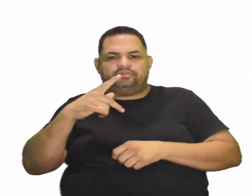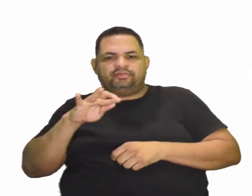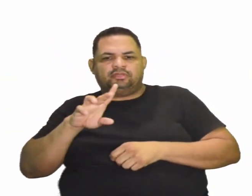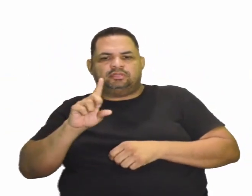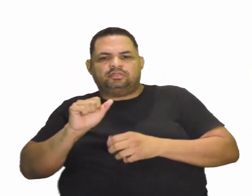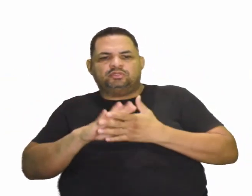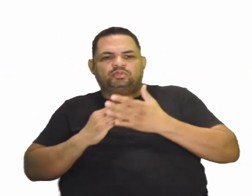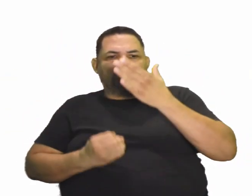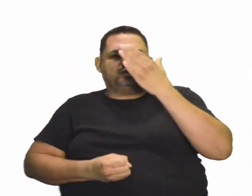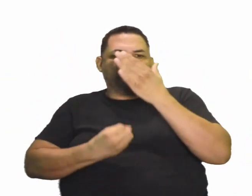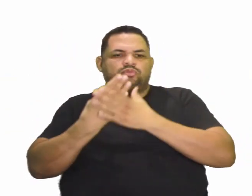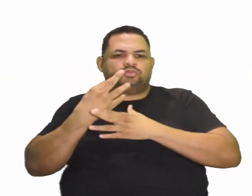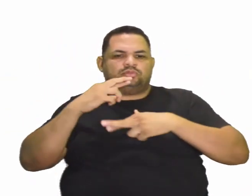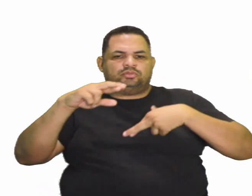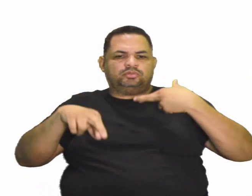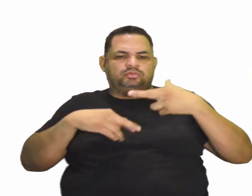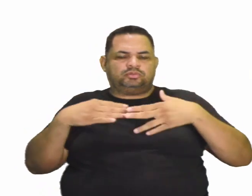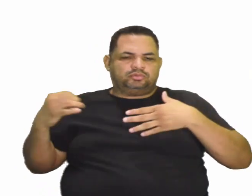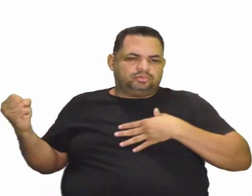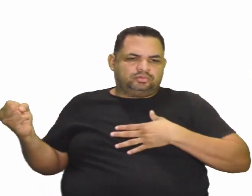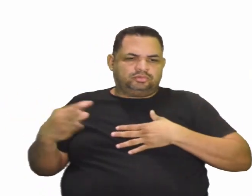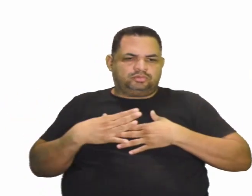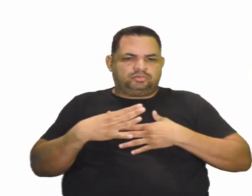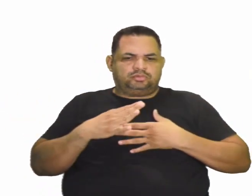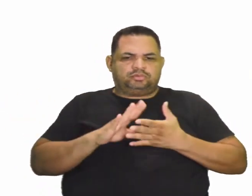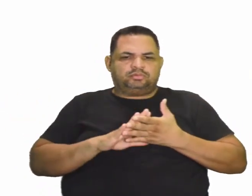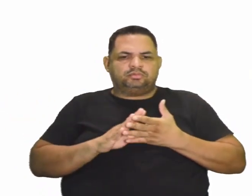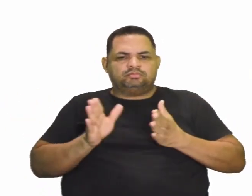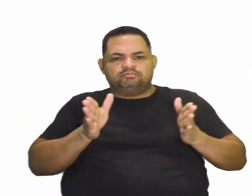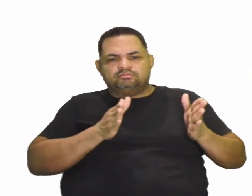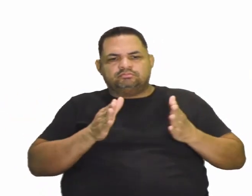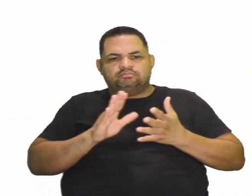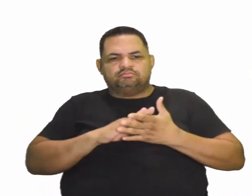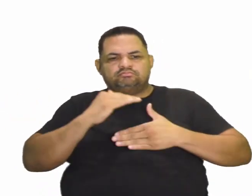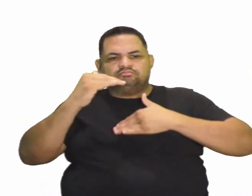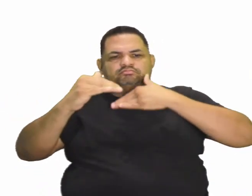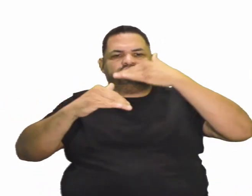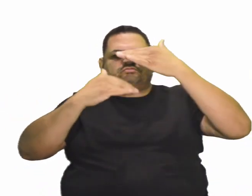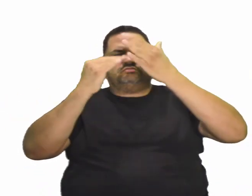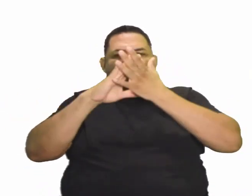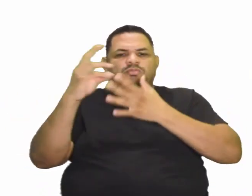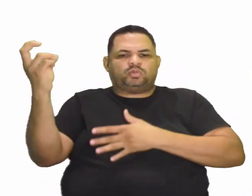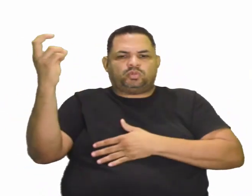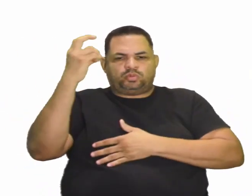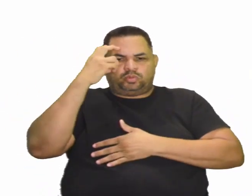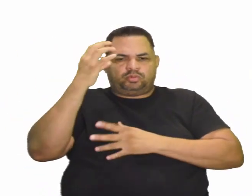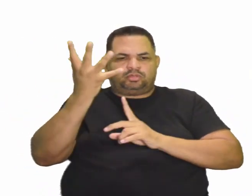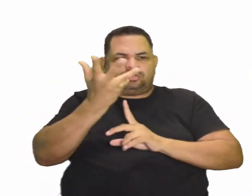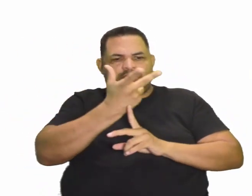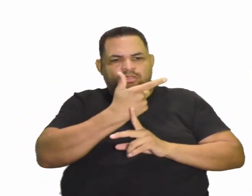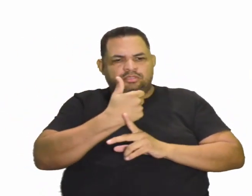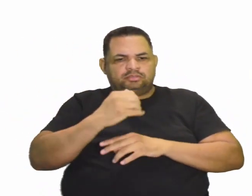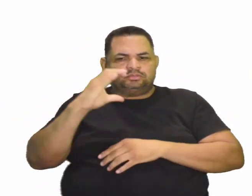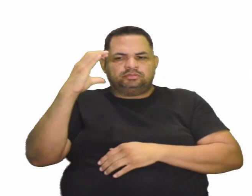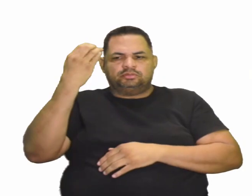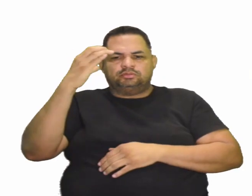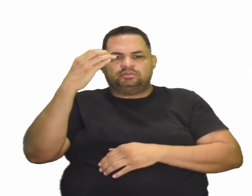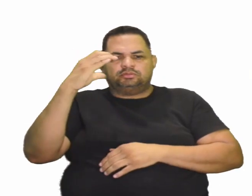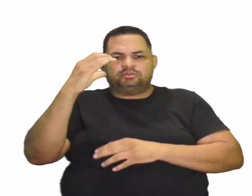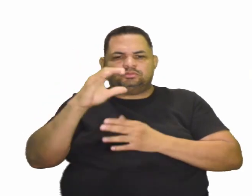a Renascença, que é um período de crescimento, efervescência, né, cultural,